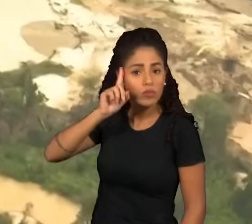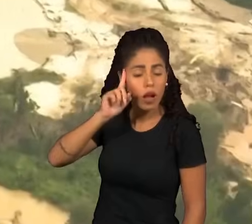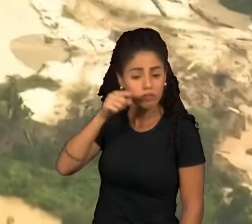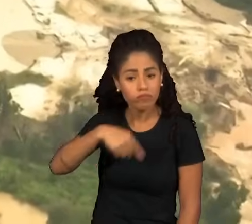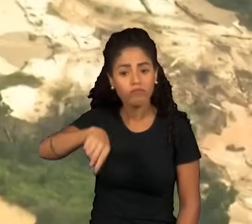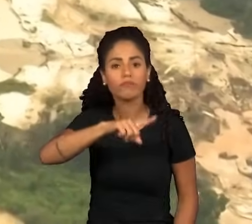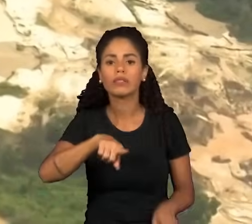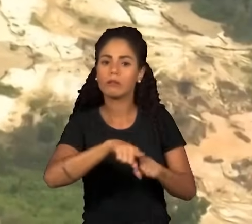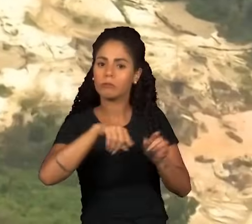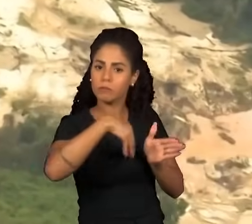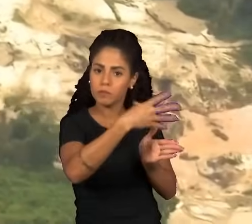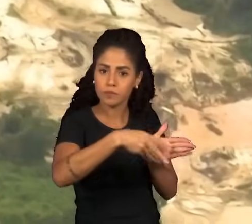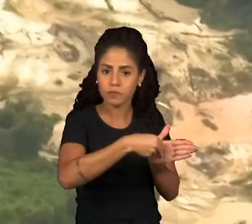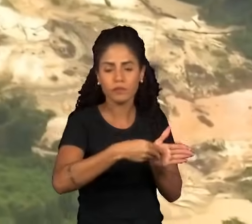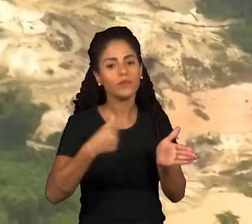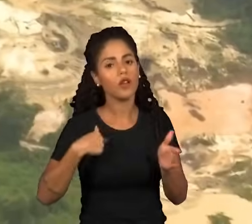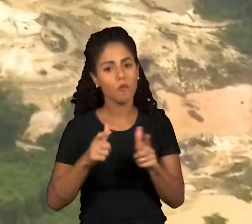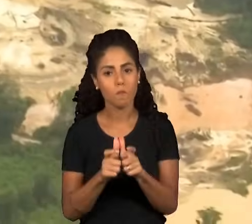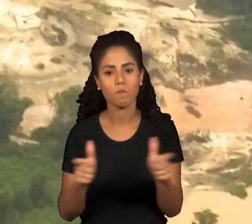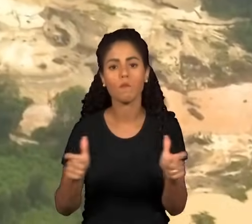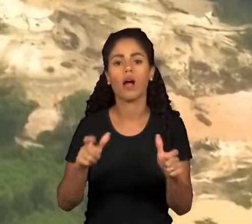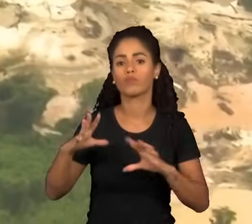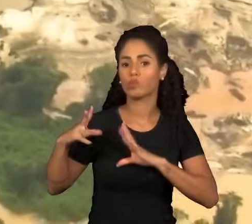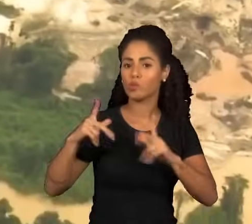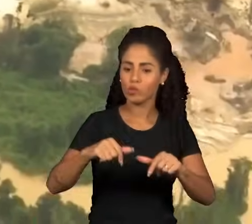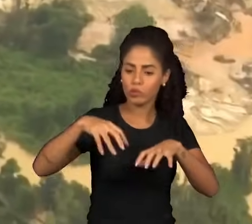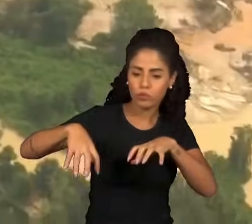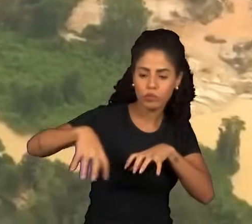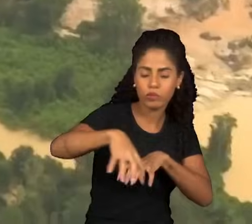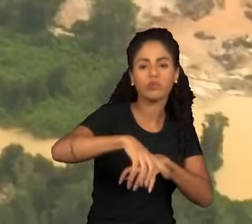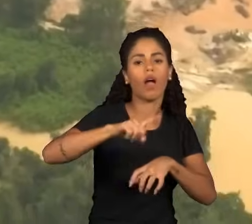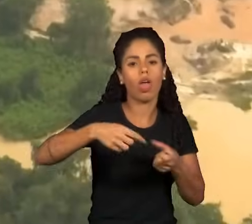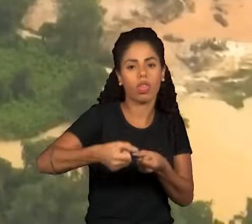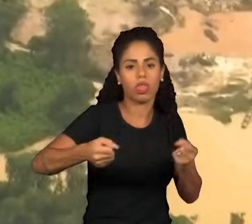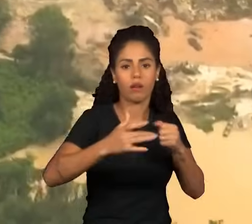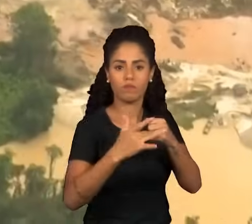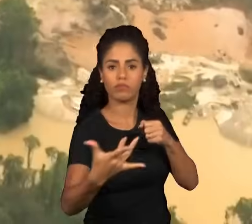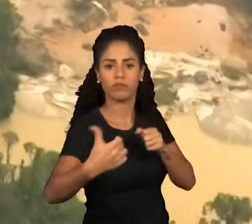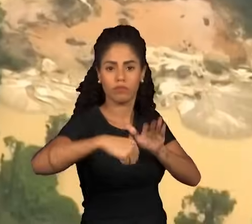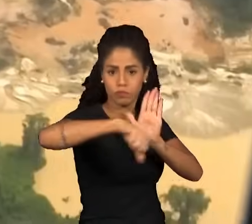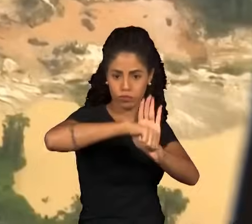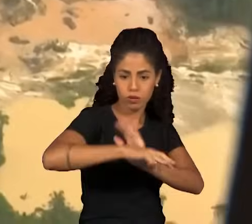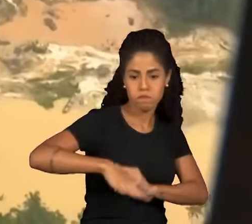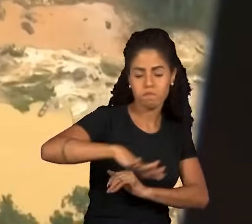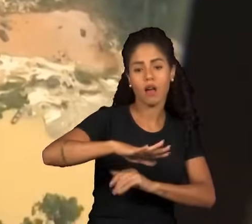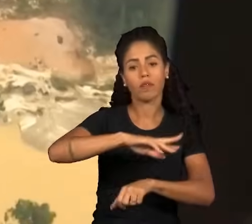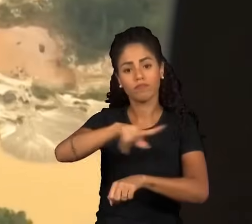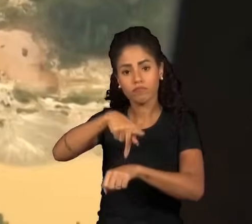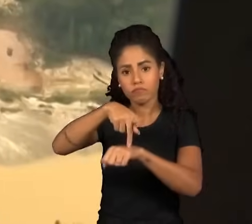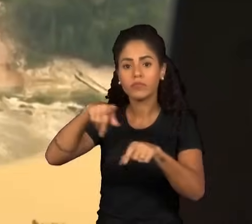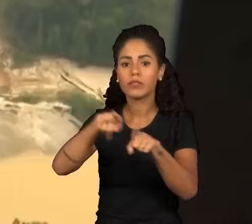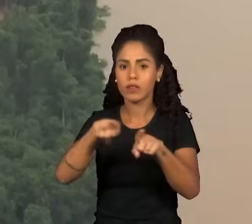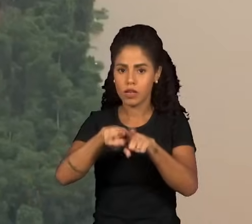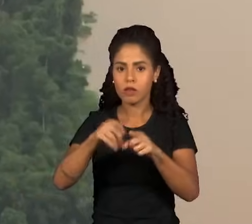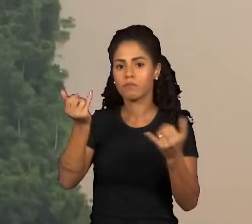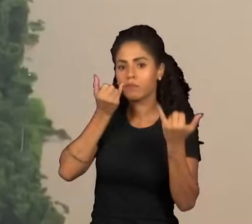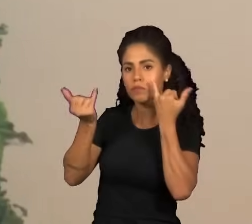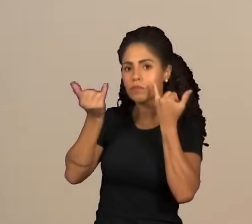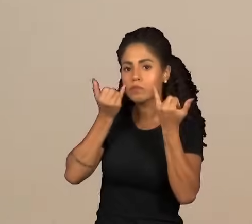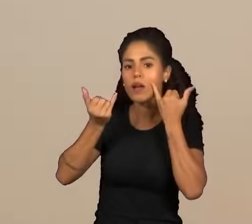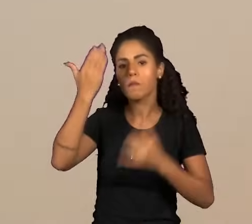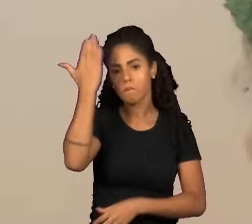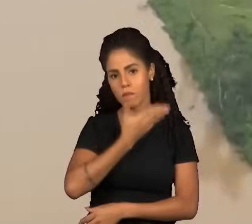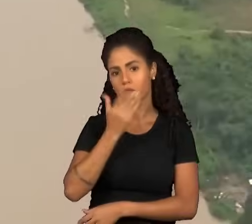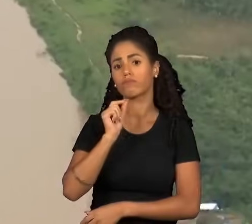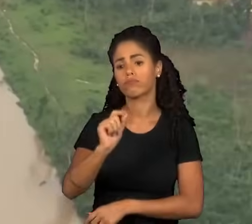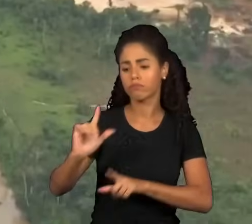A Amazônia concentra quase todo o território de garimpo ilegal do país. O documento da ONG ambientalista comprova